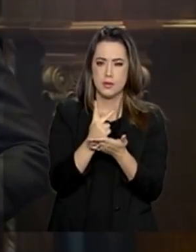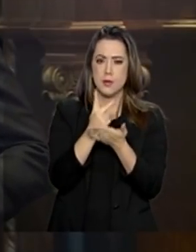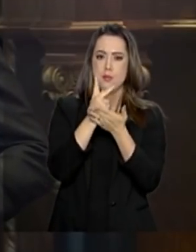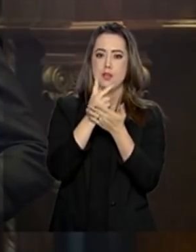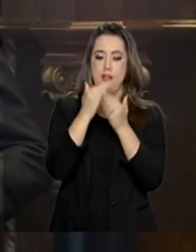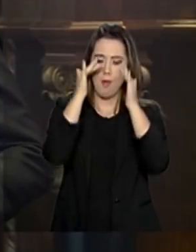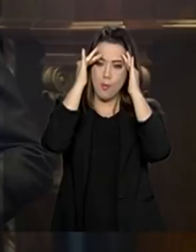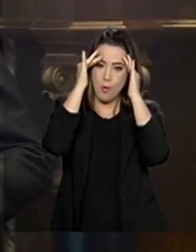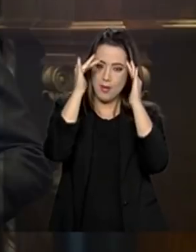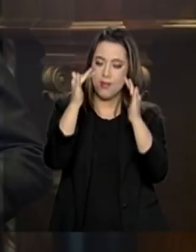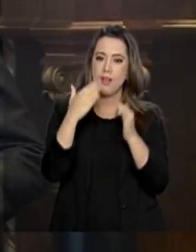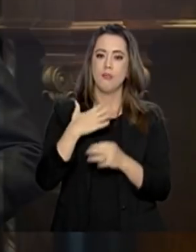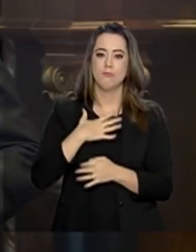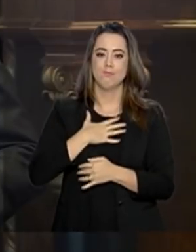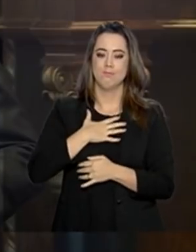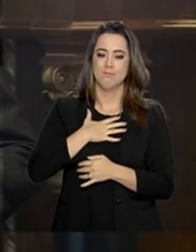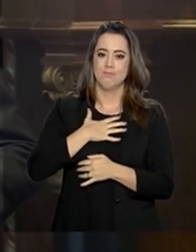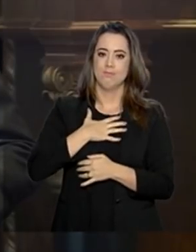honrado.